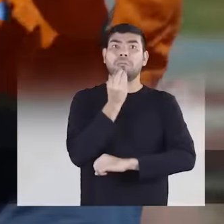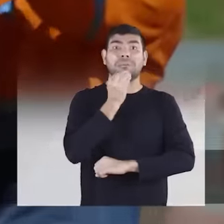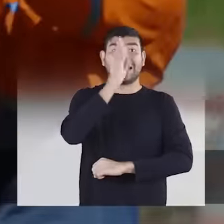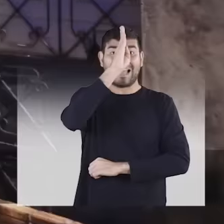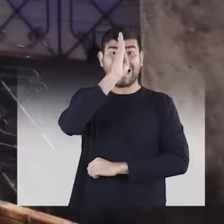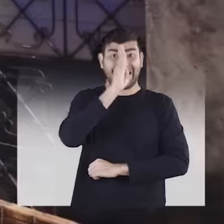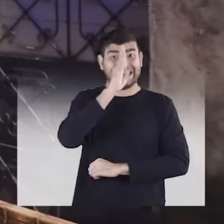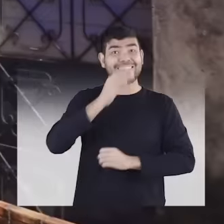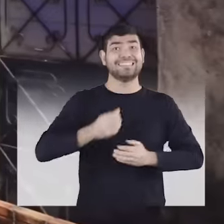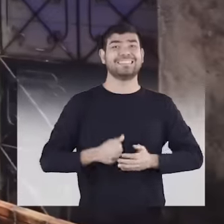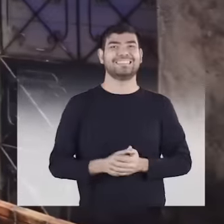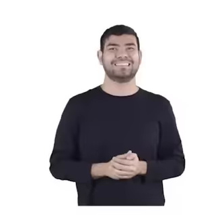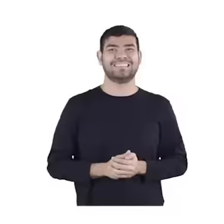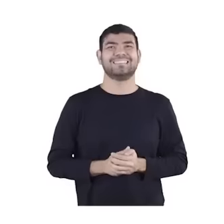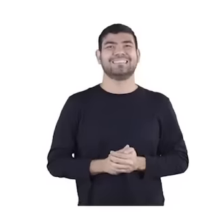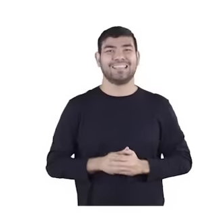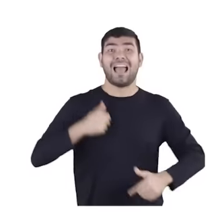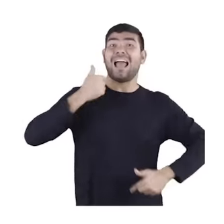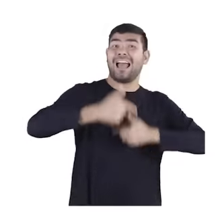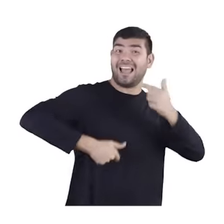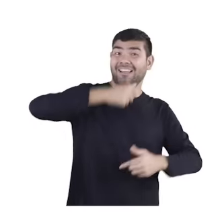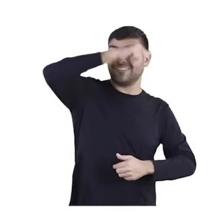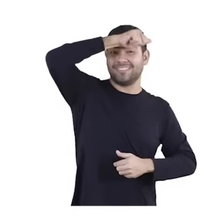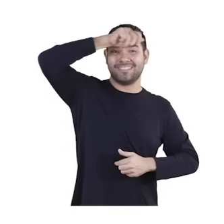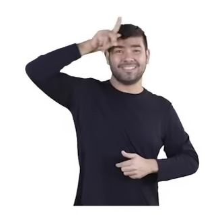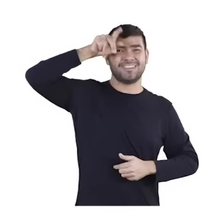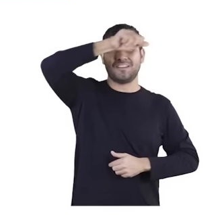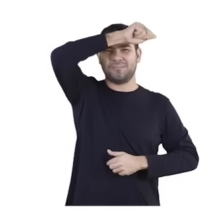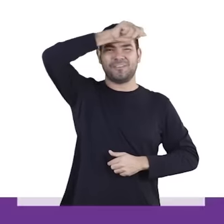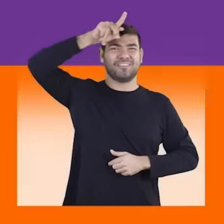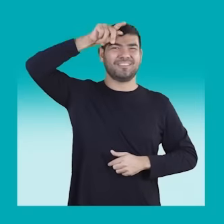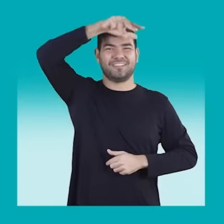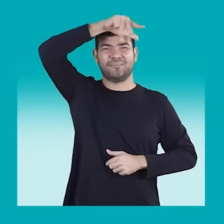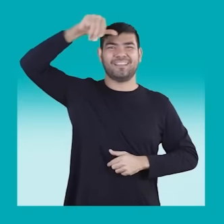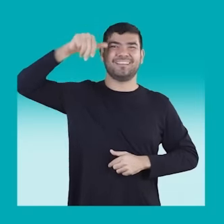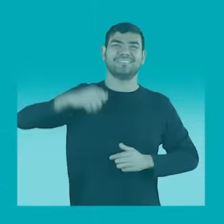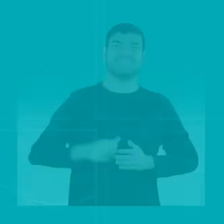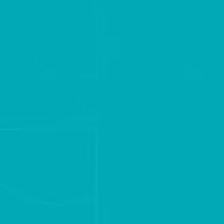é de graça. É trabalho da Prefeitura. Prefeitura de Manaus.